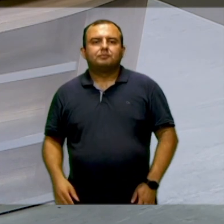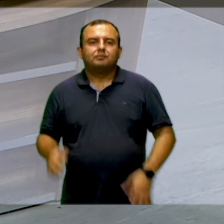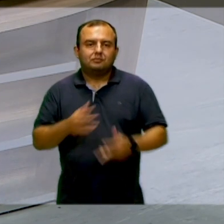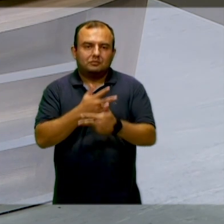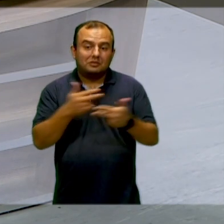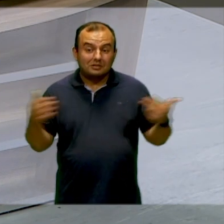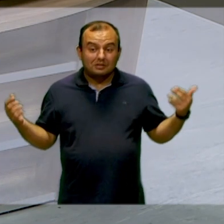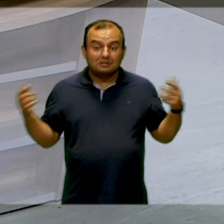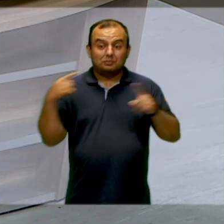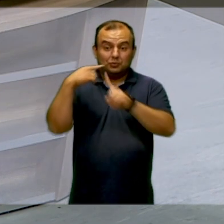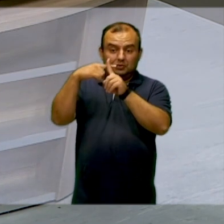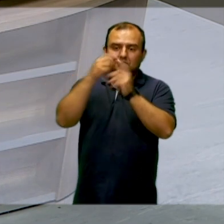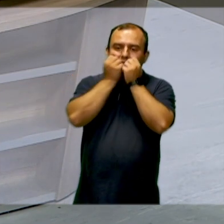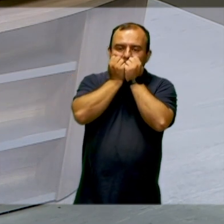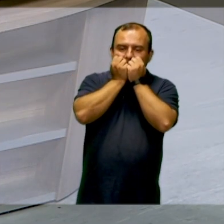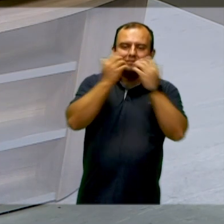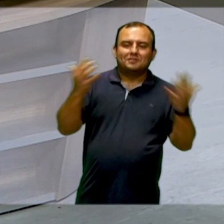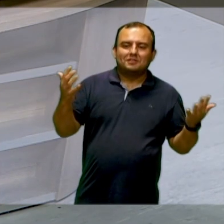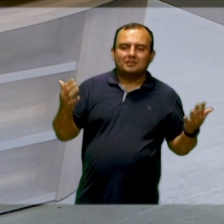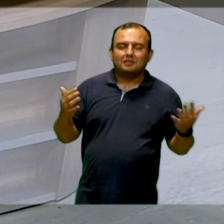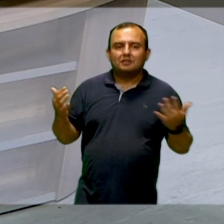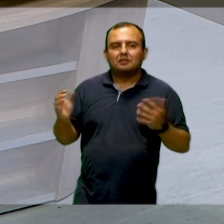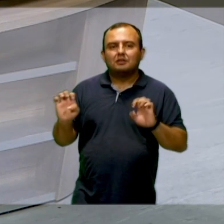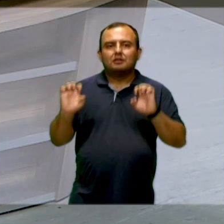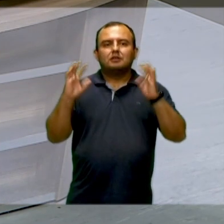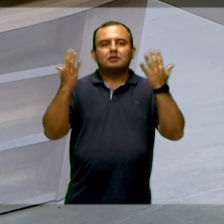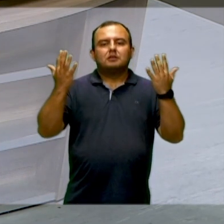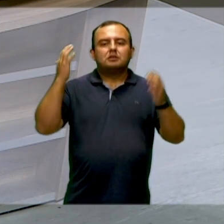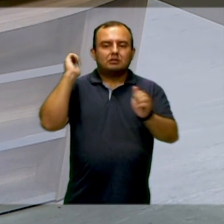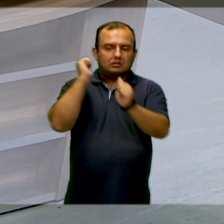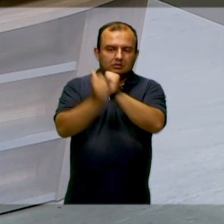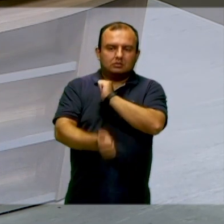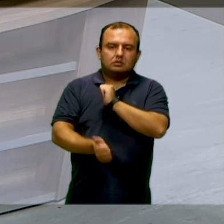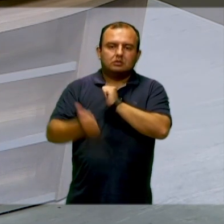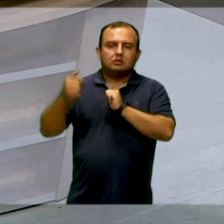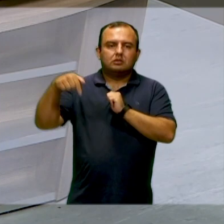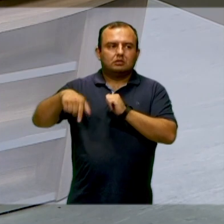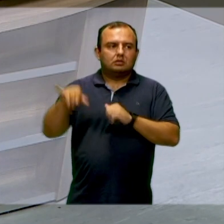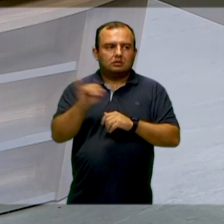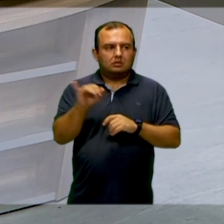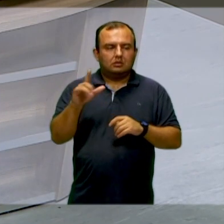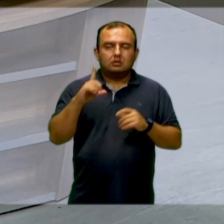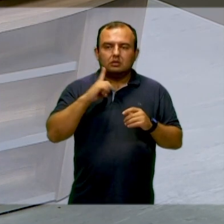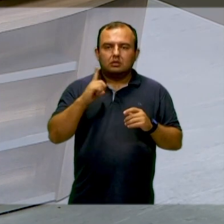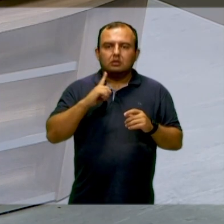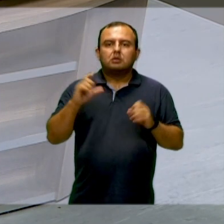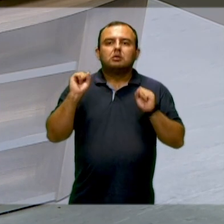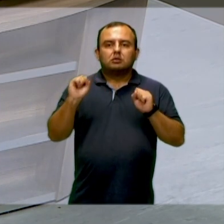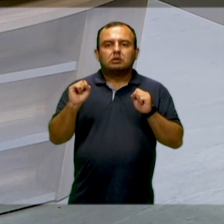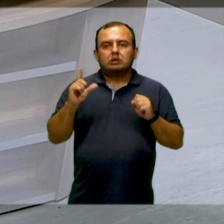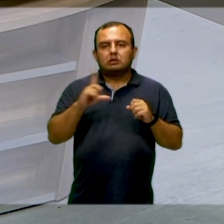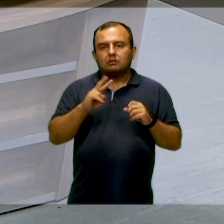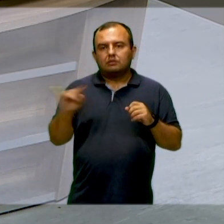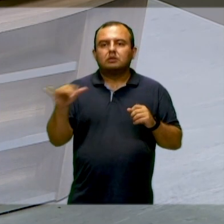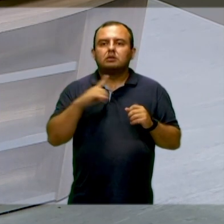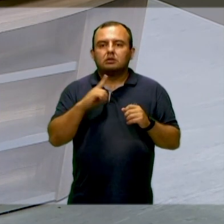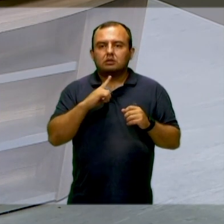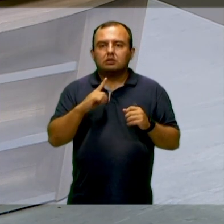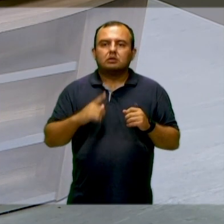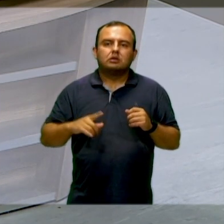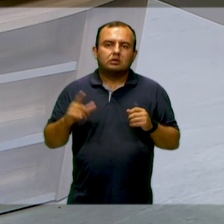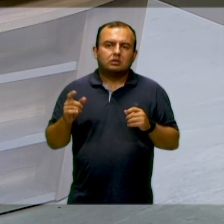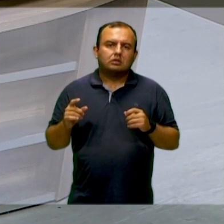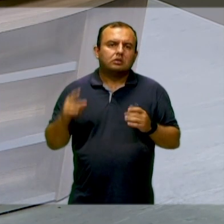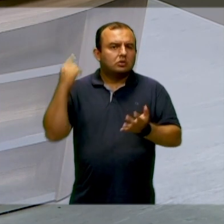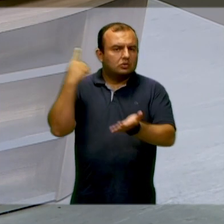coisa boa mesmo, que é os eventos esportivos que Itajaí possa sediar ou vai sediar esse ano. Você já